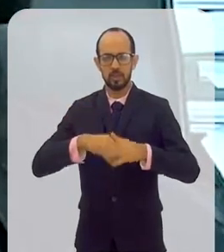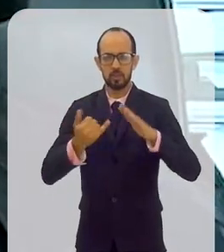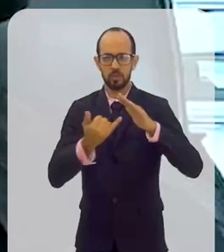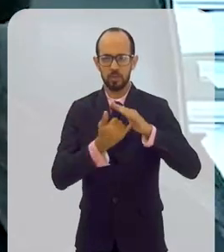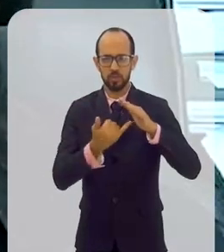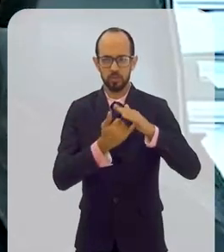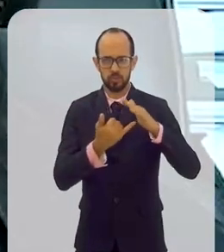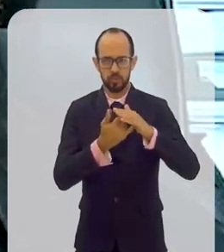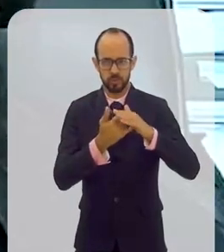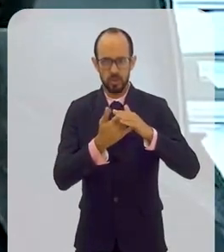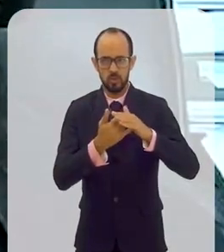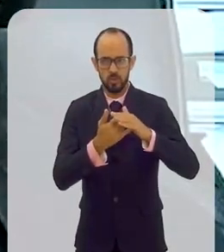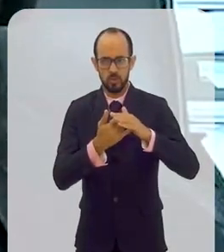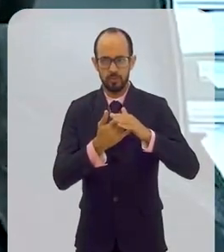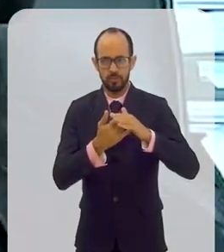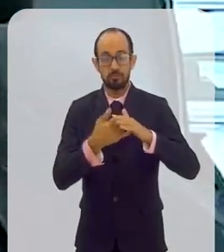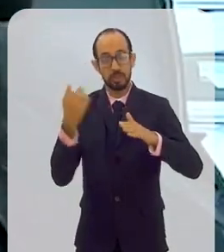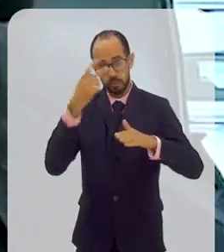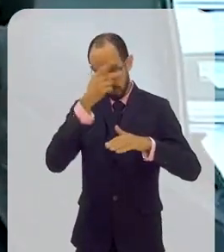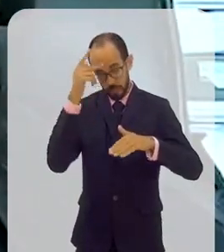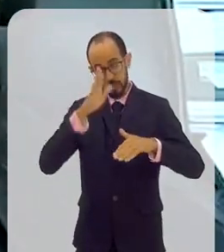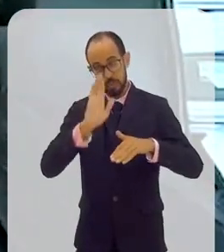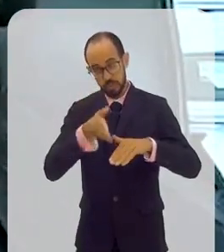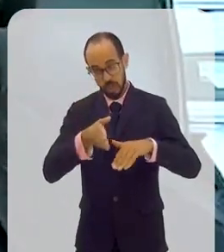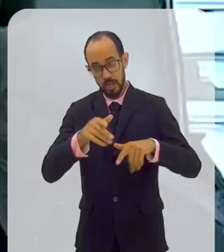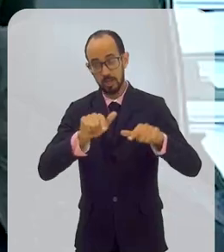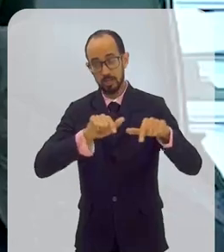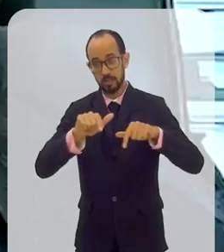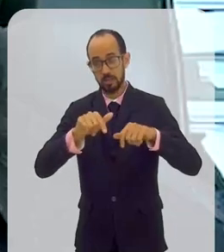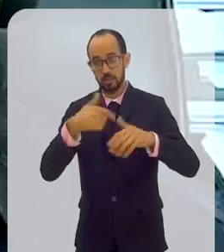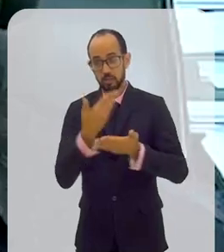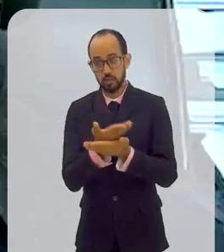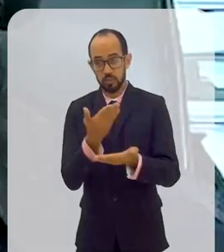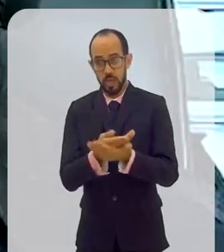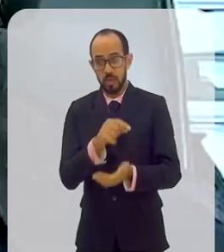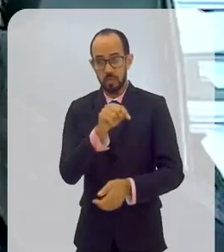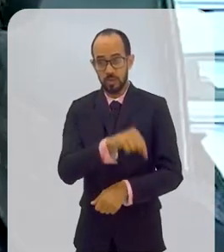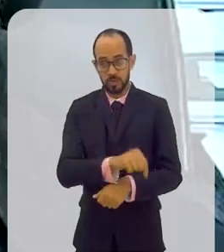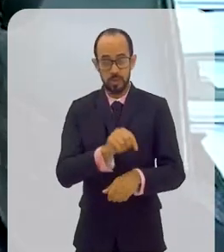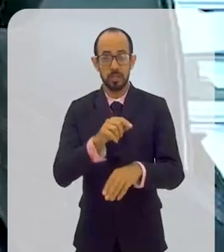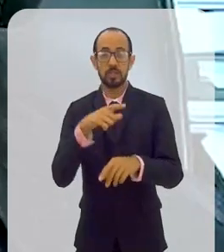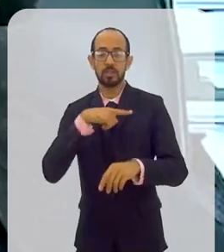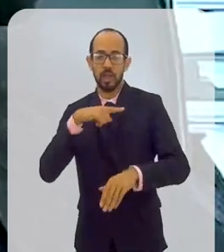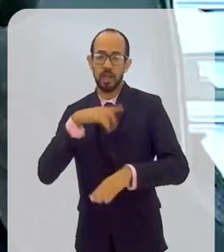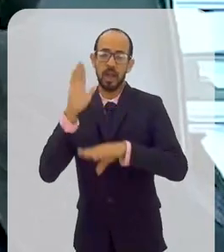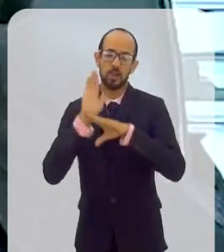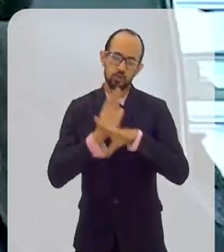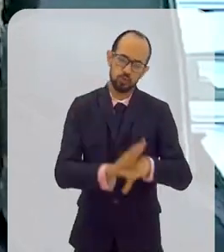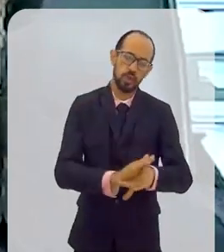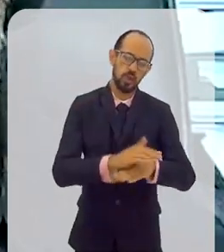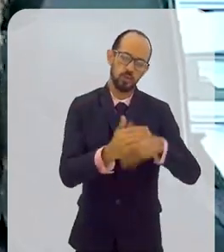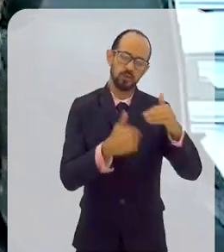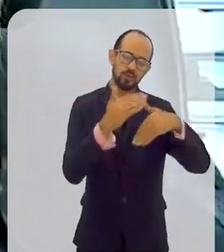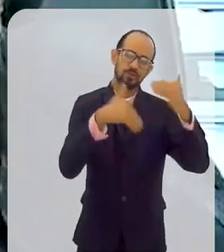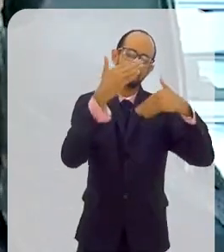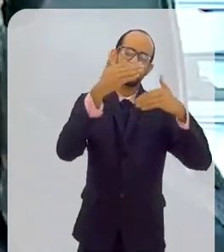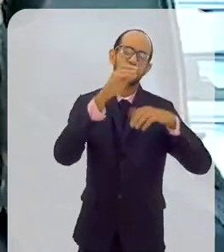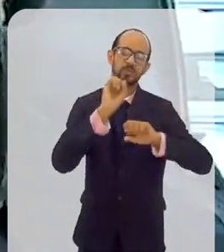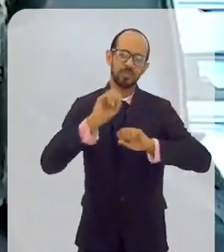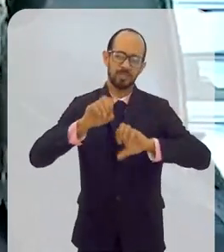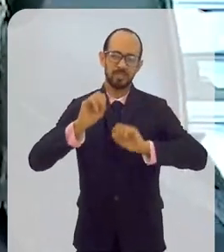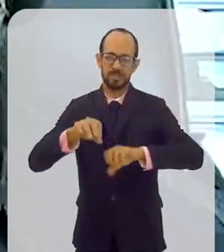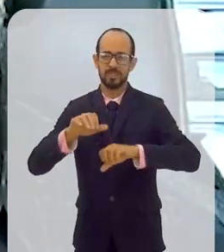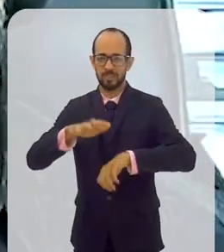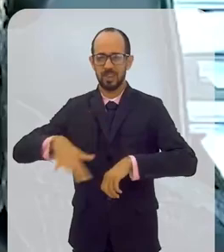graduação ou seja egresso da extensão. Então, a nossa universidade colaborando com o desenvolvimento do ensino universitário da